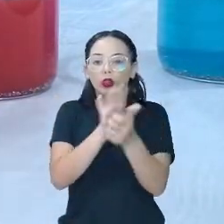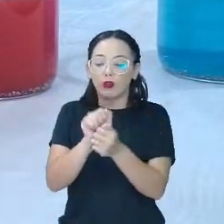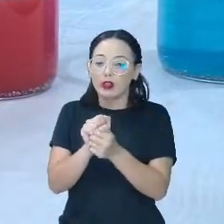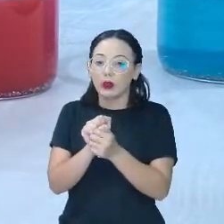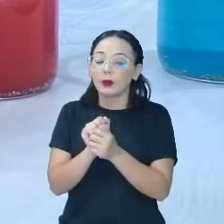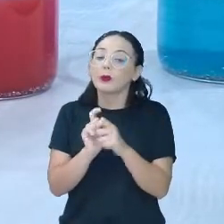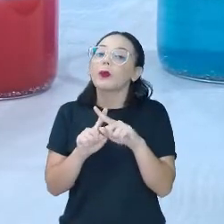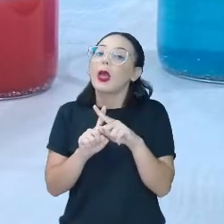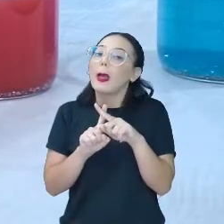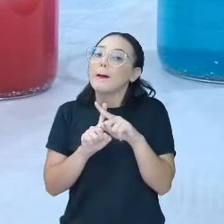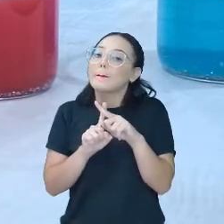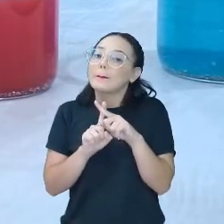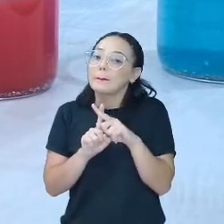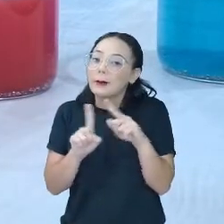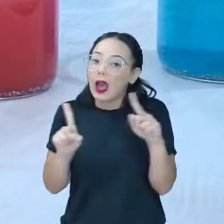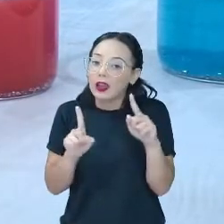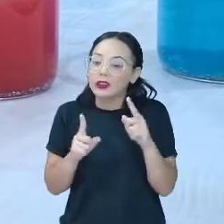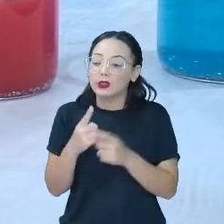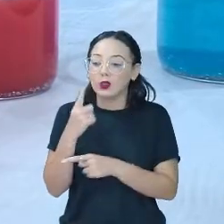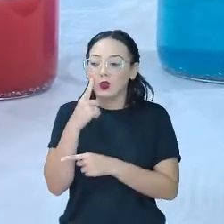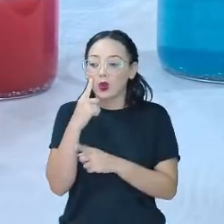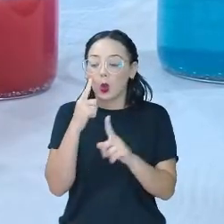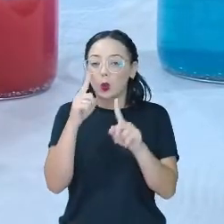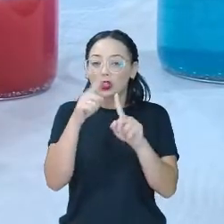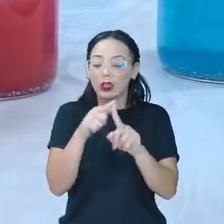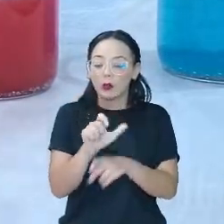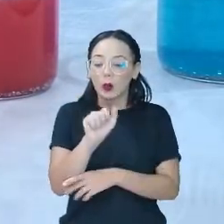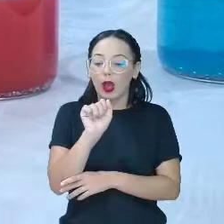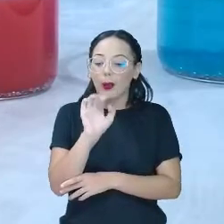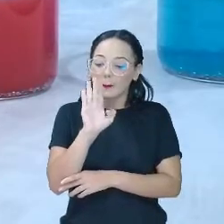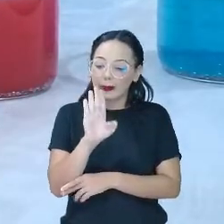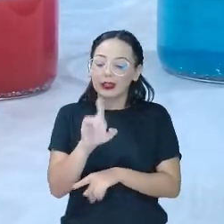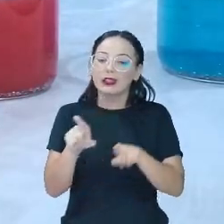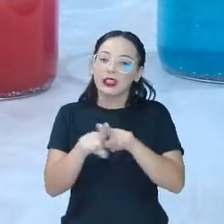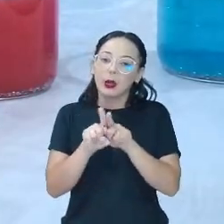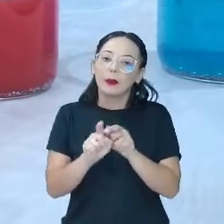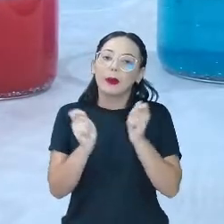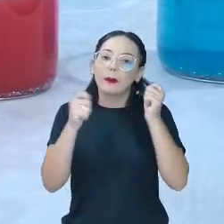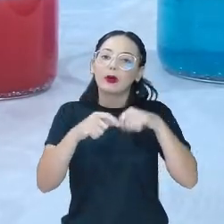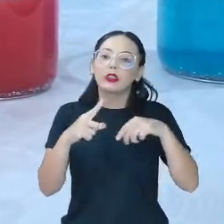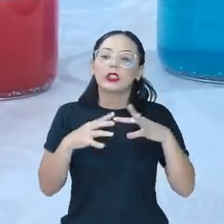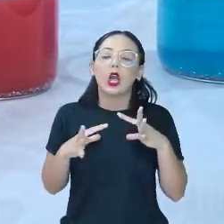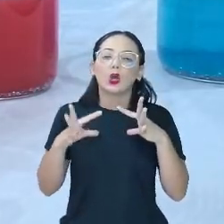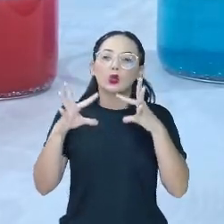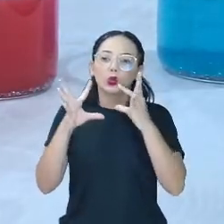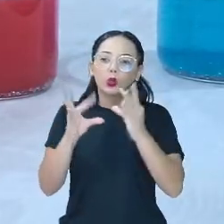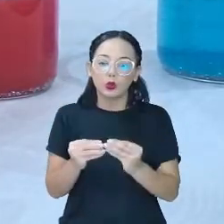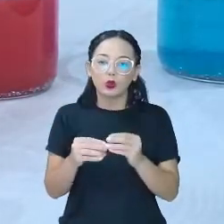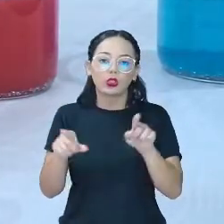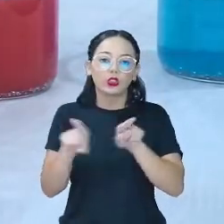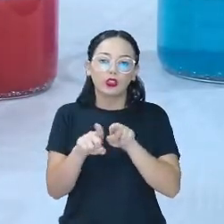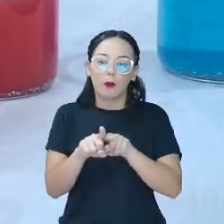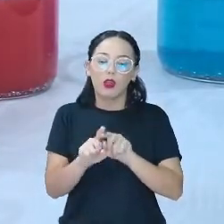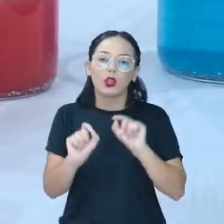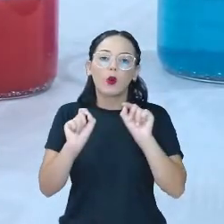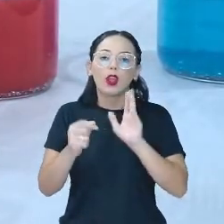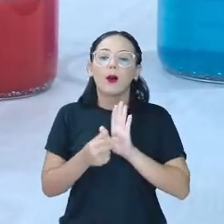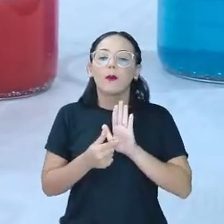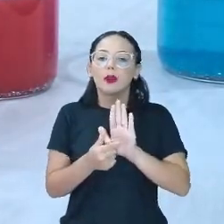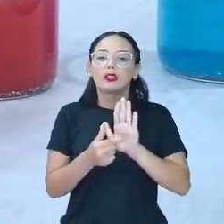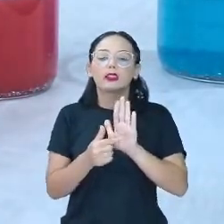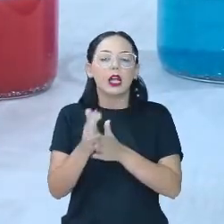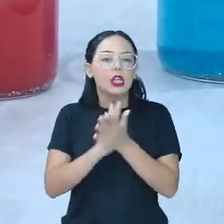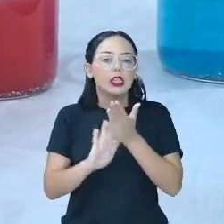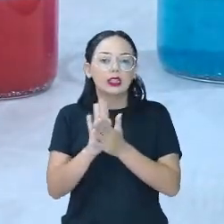Já esse tipo AB, ele pode receber de todos também, que não vai